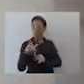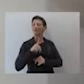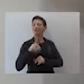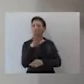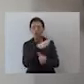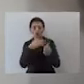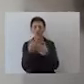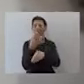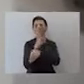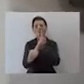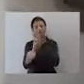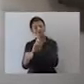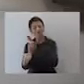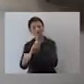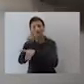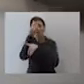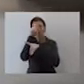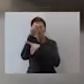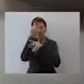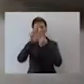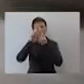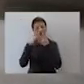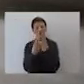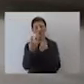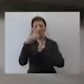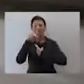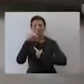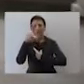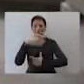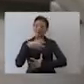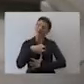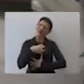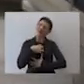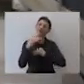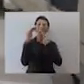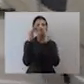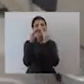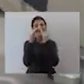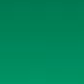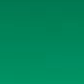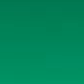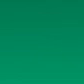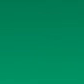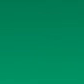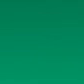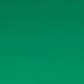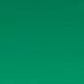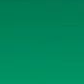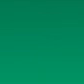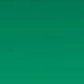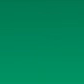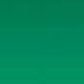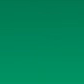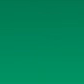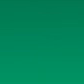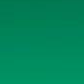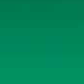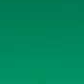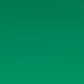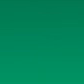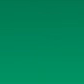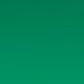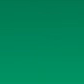enquanto você recebe todo cuidado Hospital Unimed para você se sentir em casa